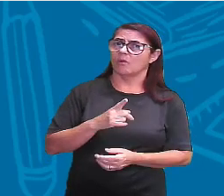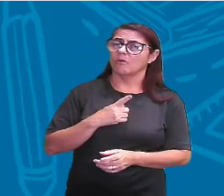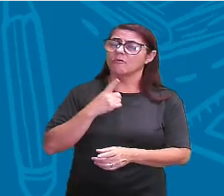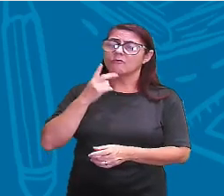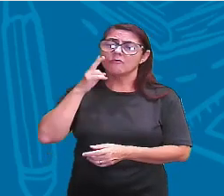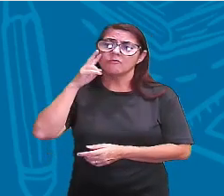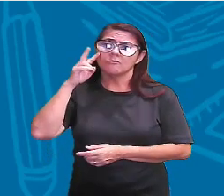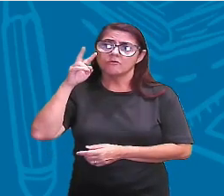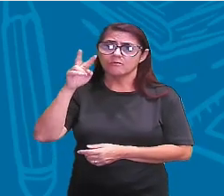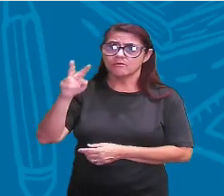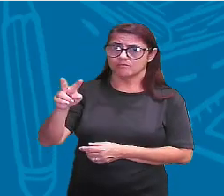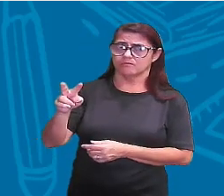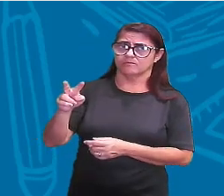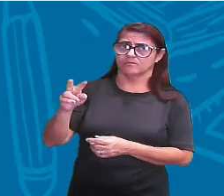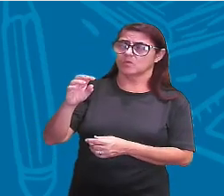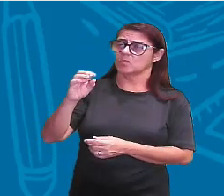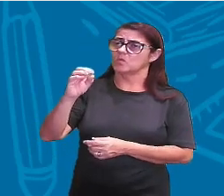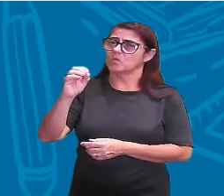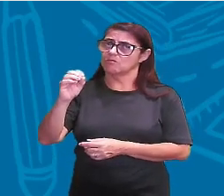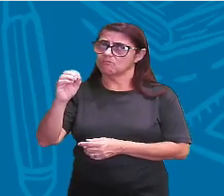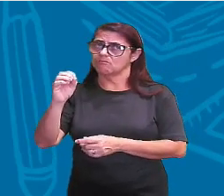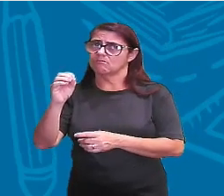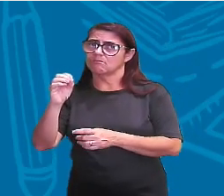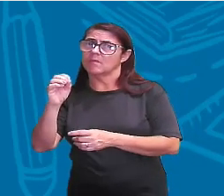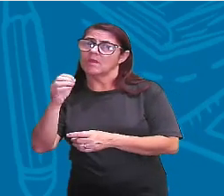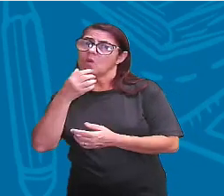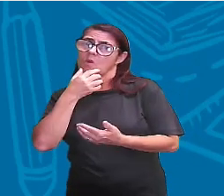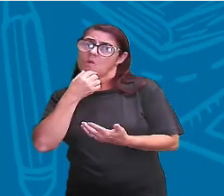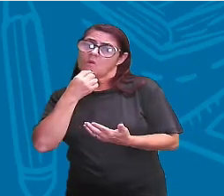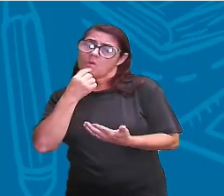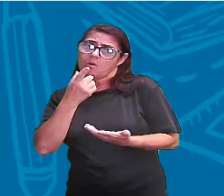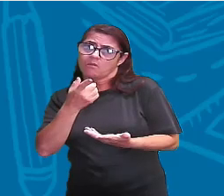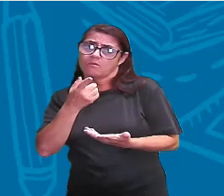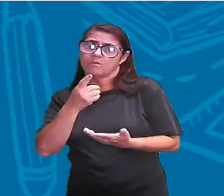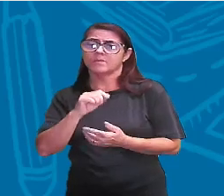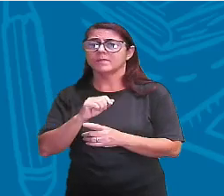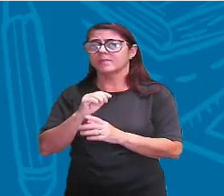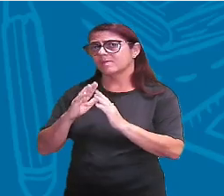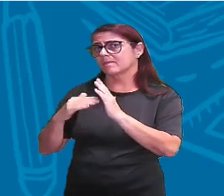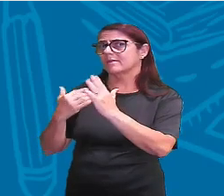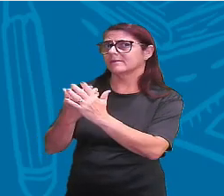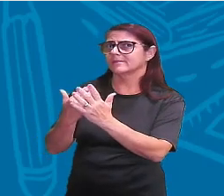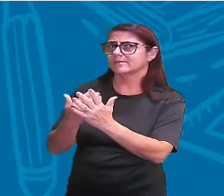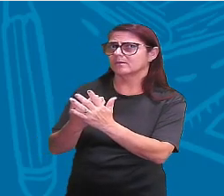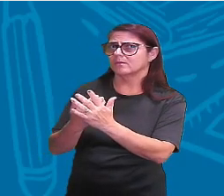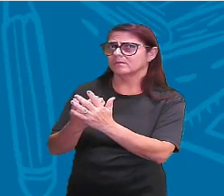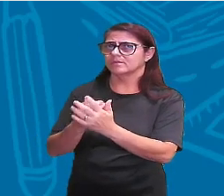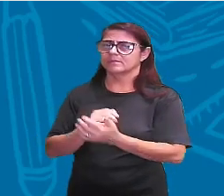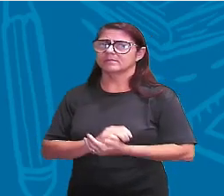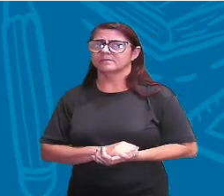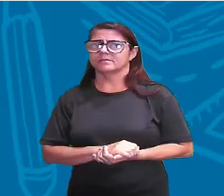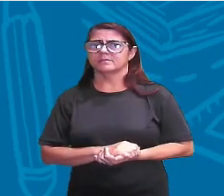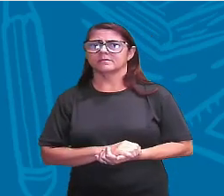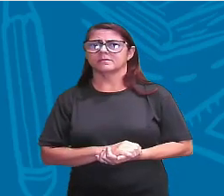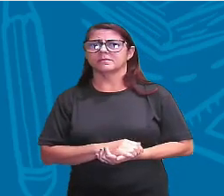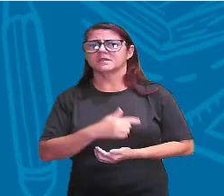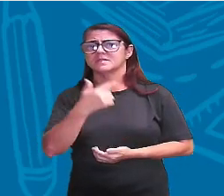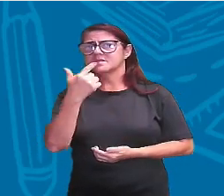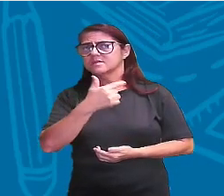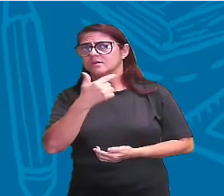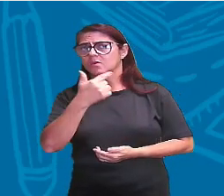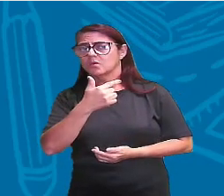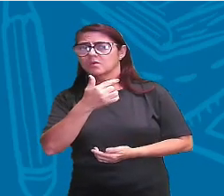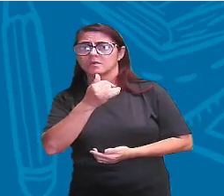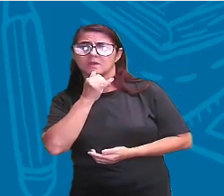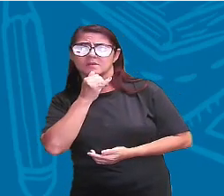eu o vejo. Him. Aí, o pronome objeto, não mais o pronome sujeito. Segundo exemplo,